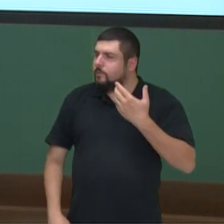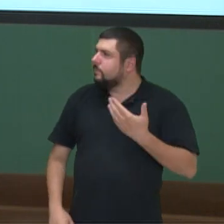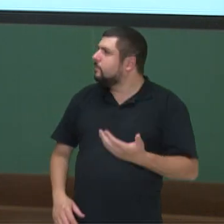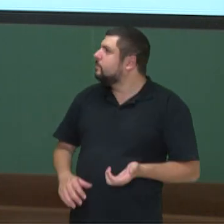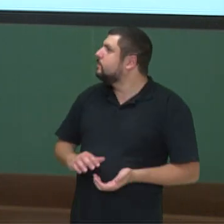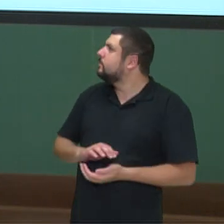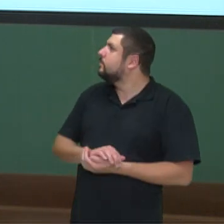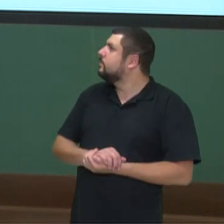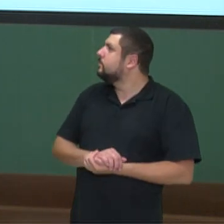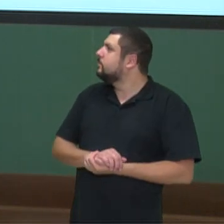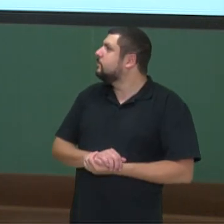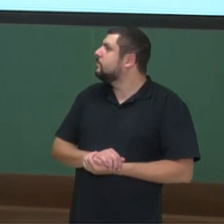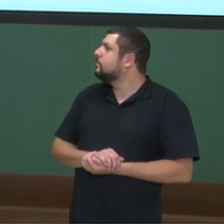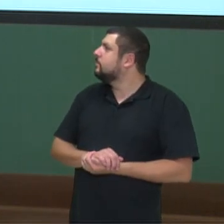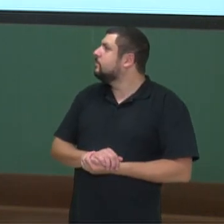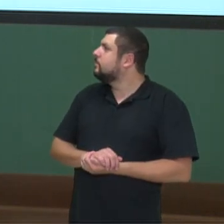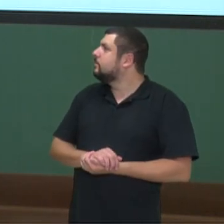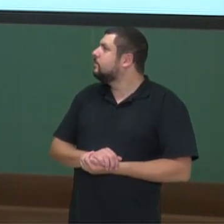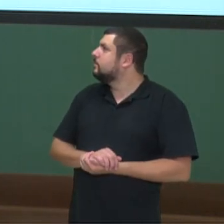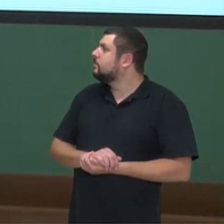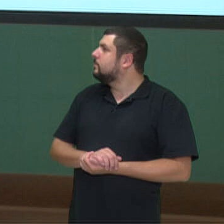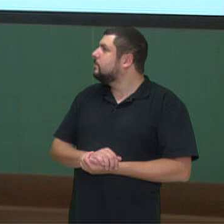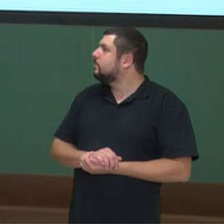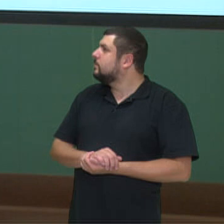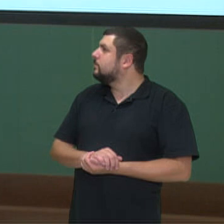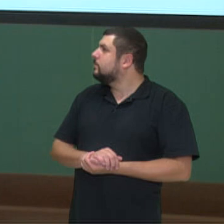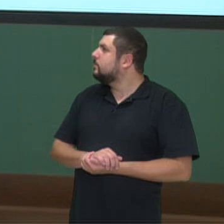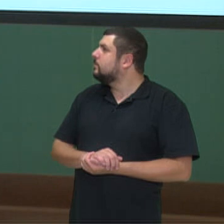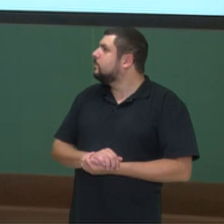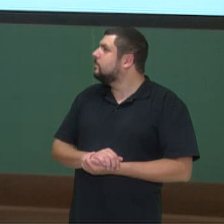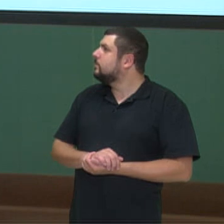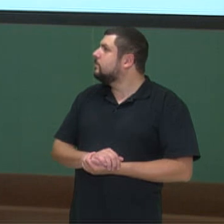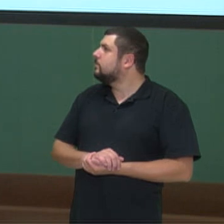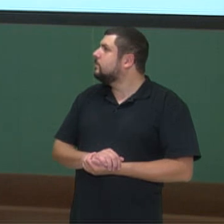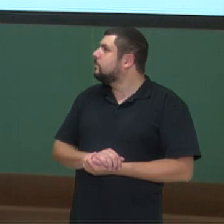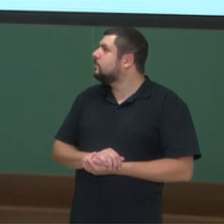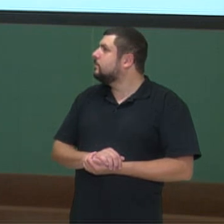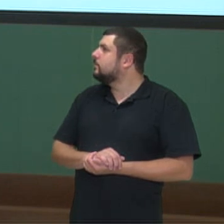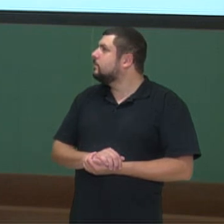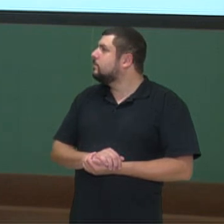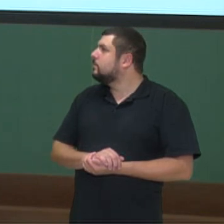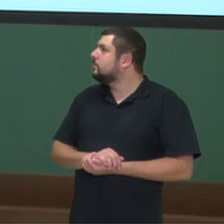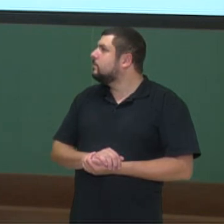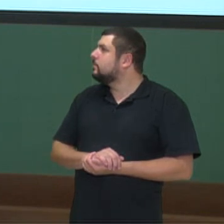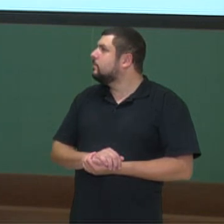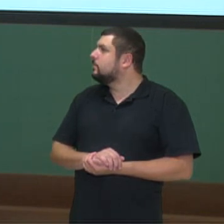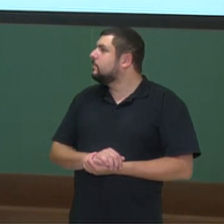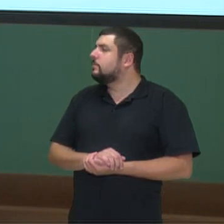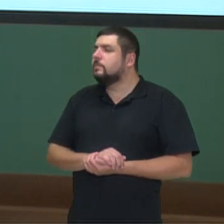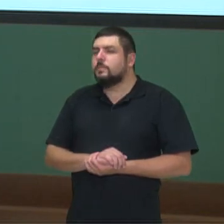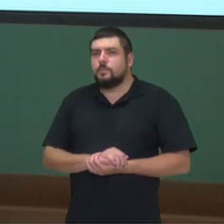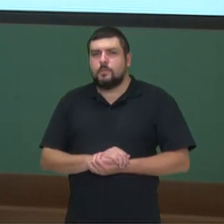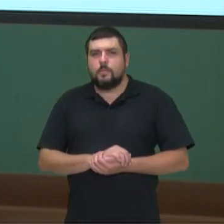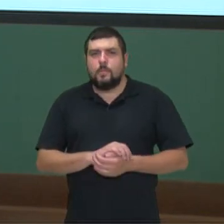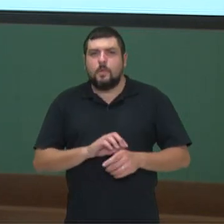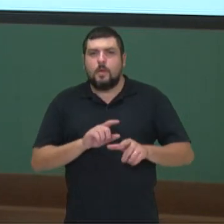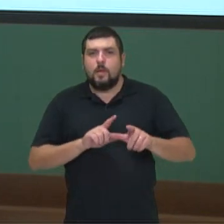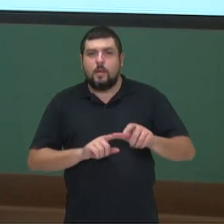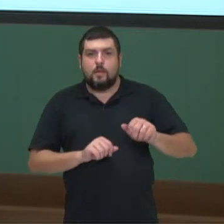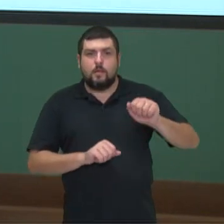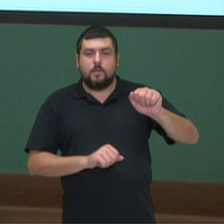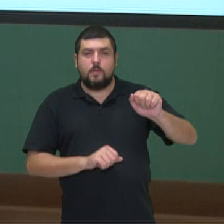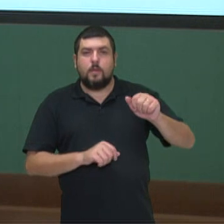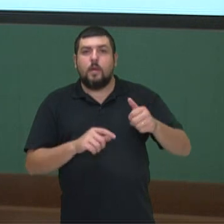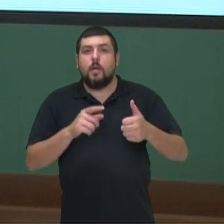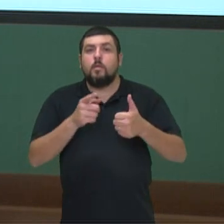81, menos raiz quadrada de 100, mais raiz quadrada de 64. Então, primeiro, vocês vão